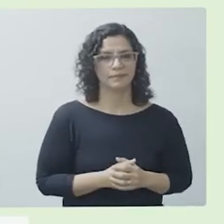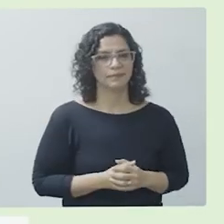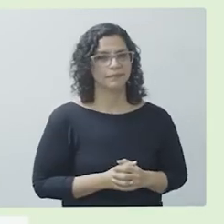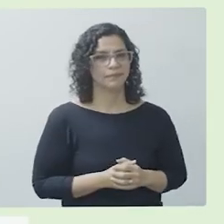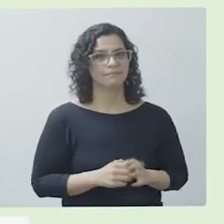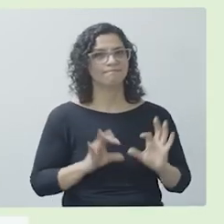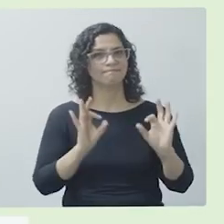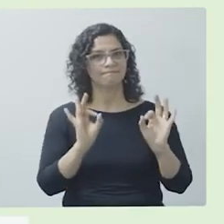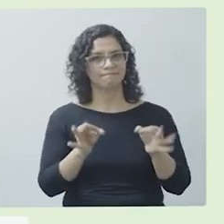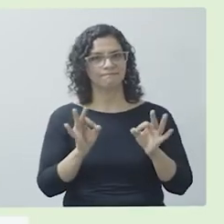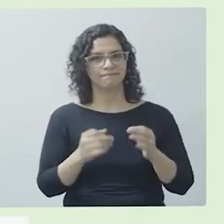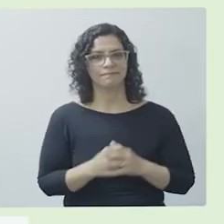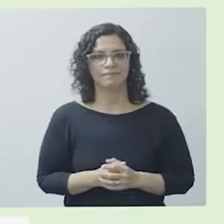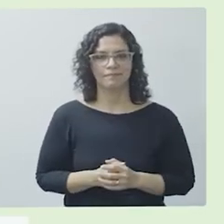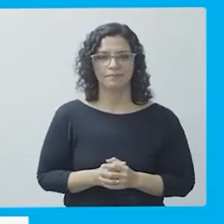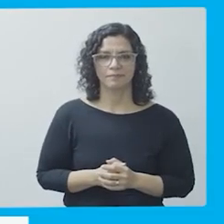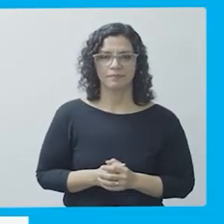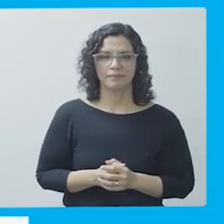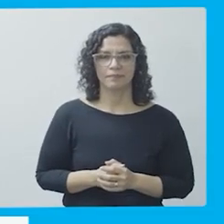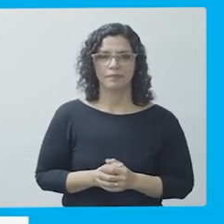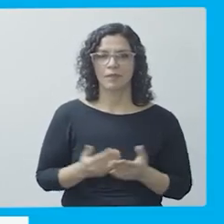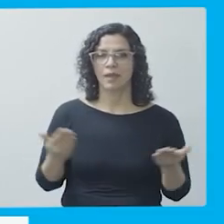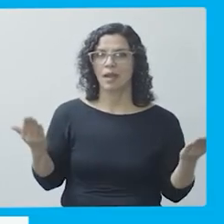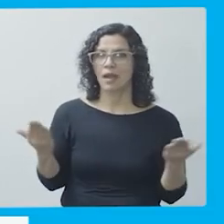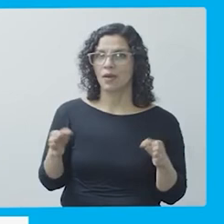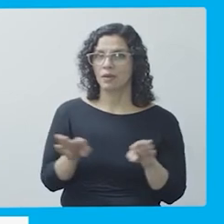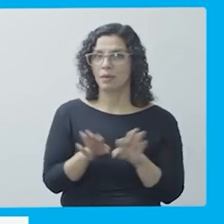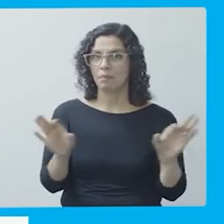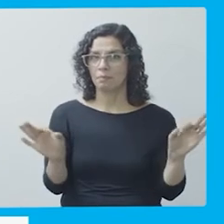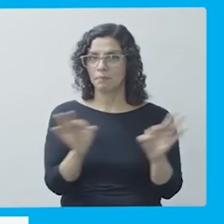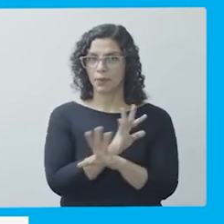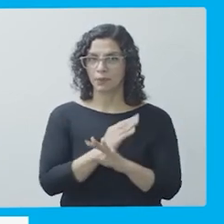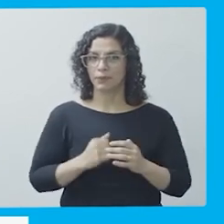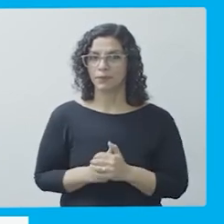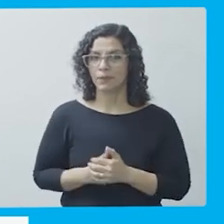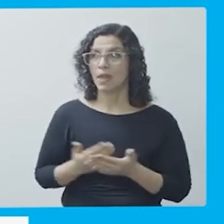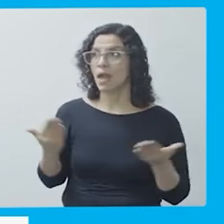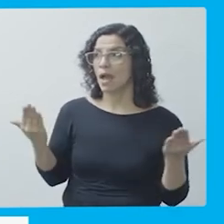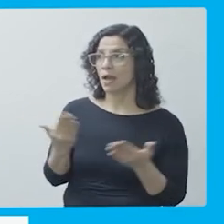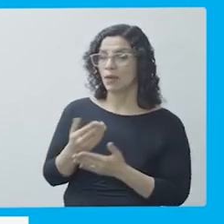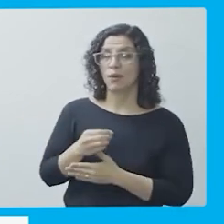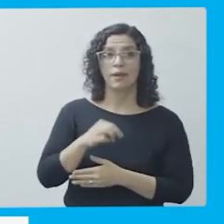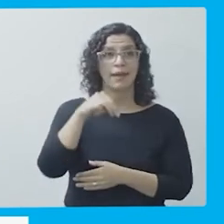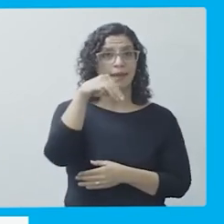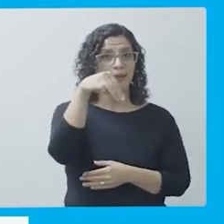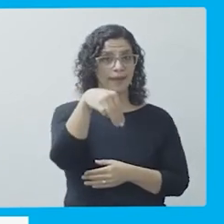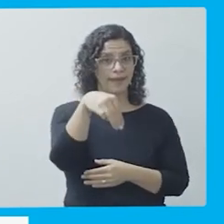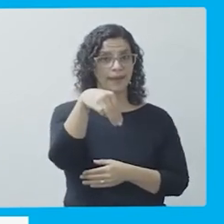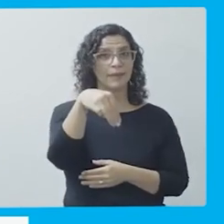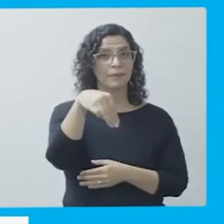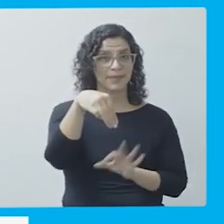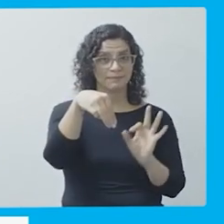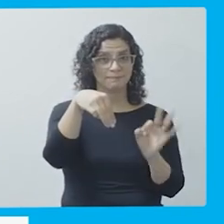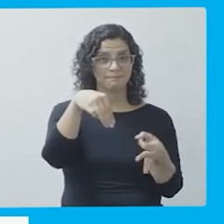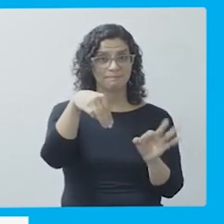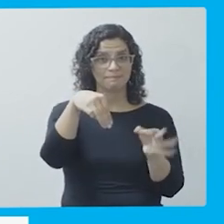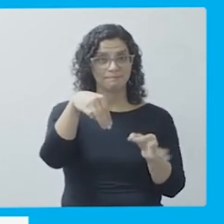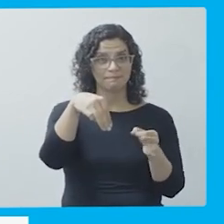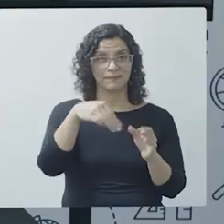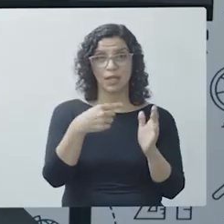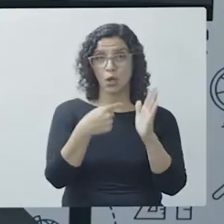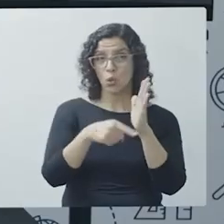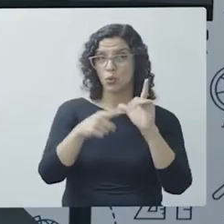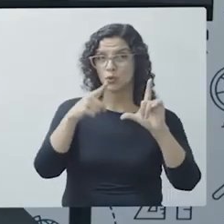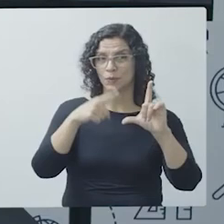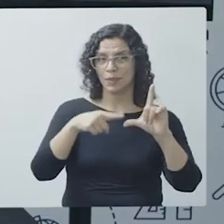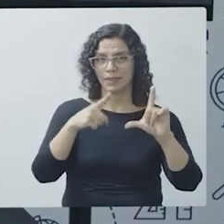lá. Muito bem. Desafio cumprido. Agora chegou a vez